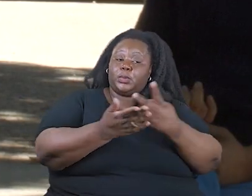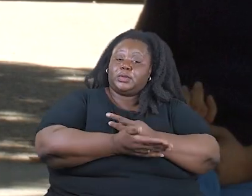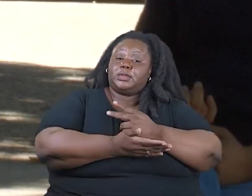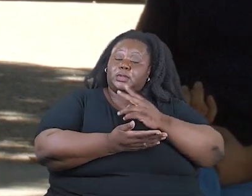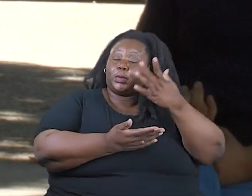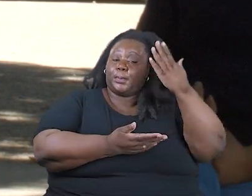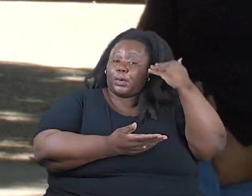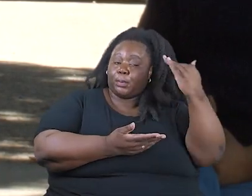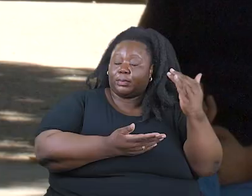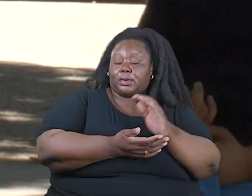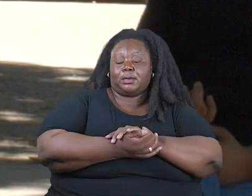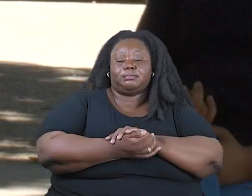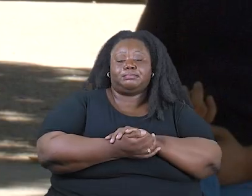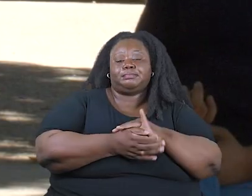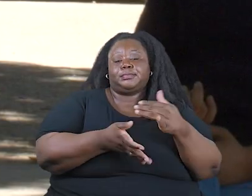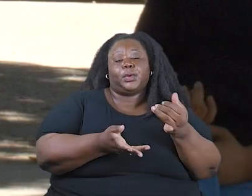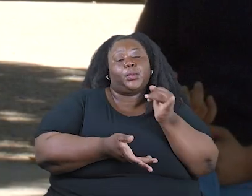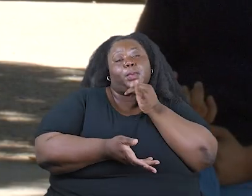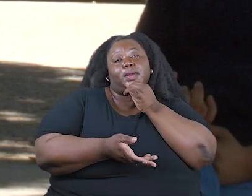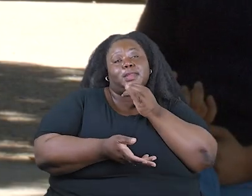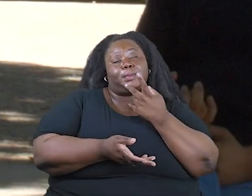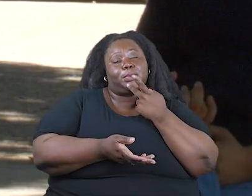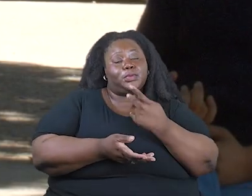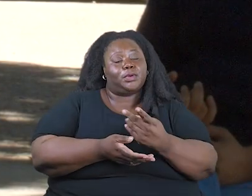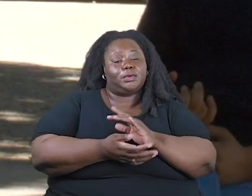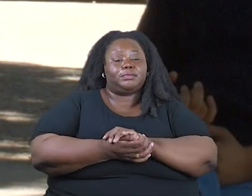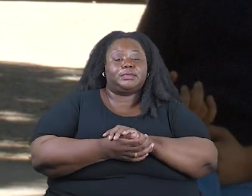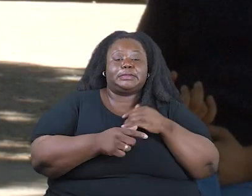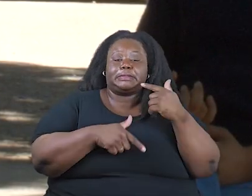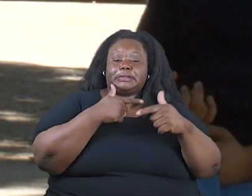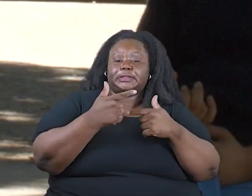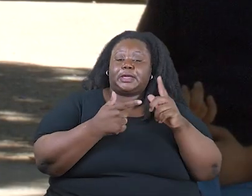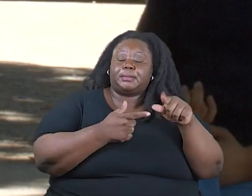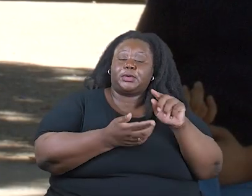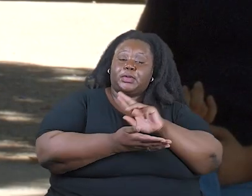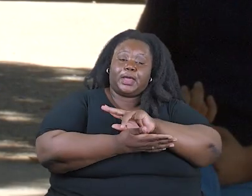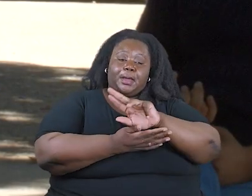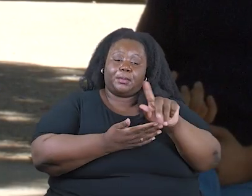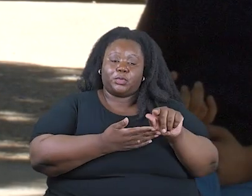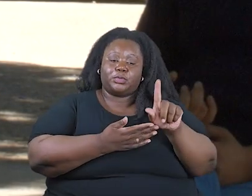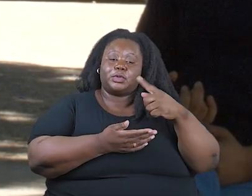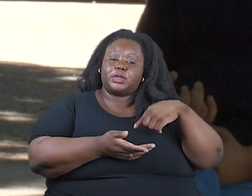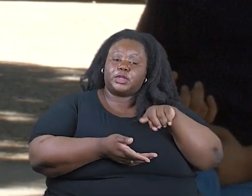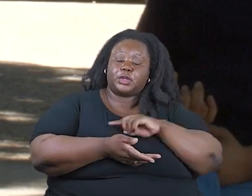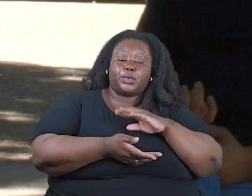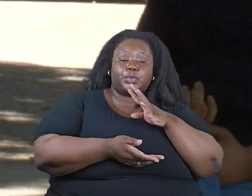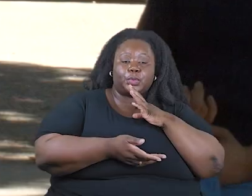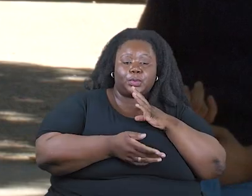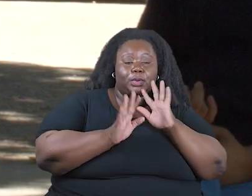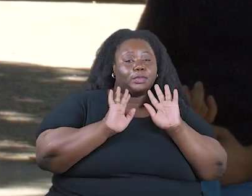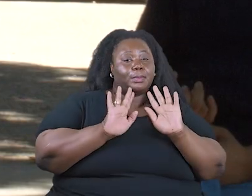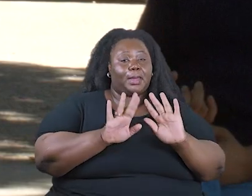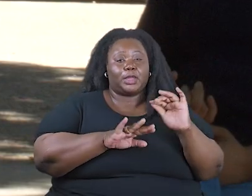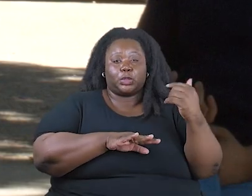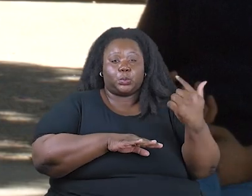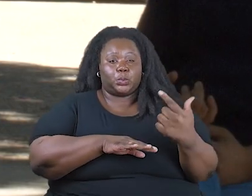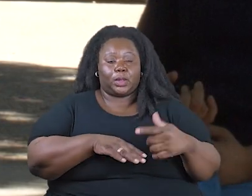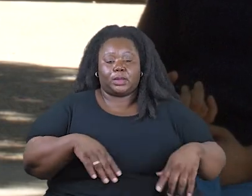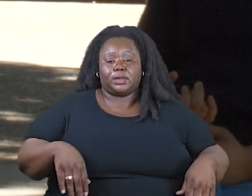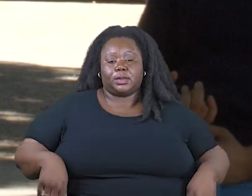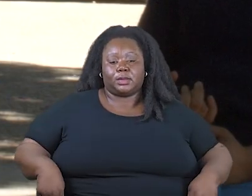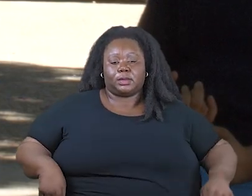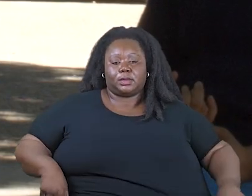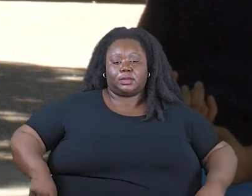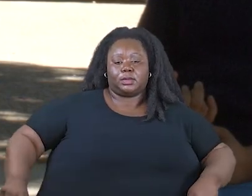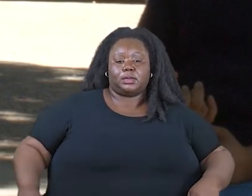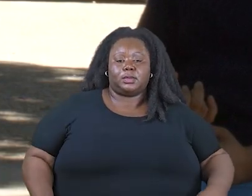E aí, um exemplo do que eu falei, né, de obras que são múltiplos e que a gente conhece, mas não tem